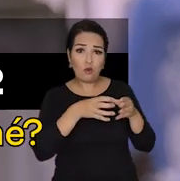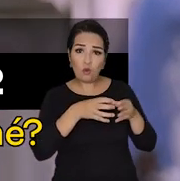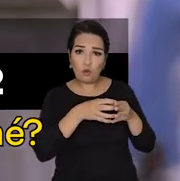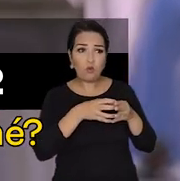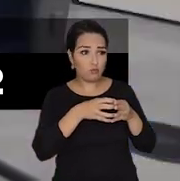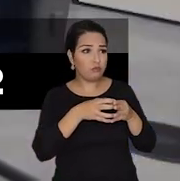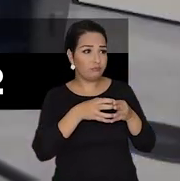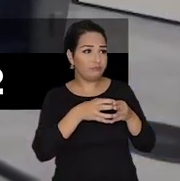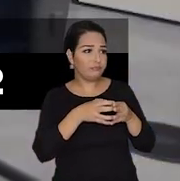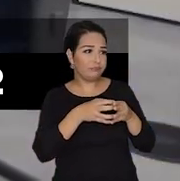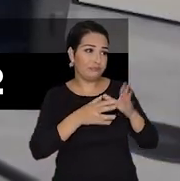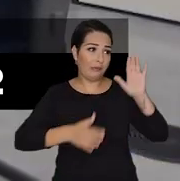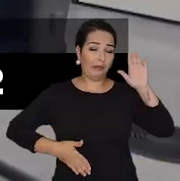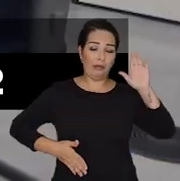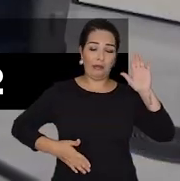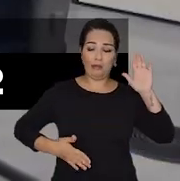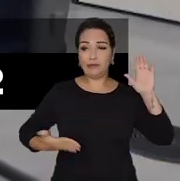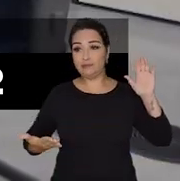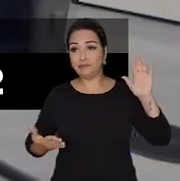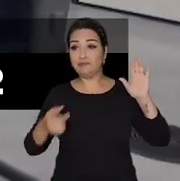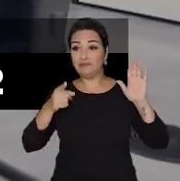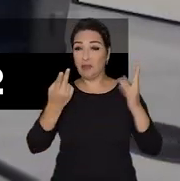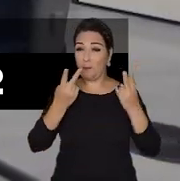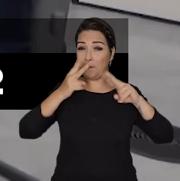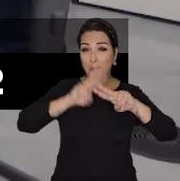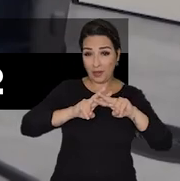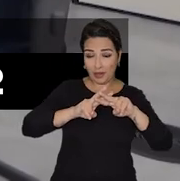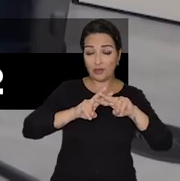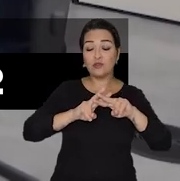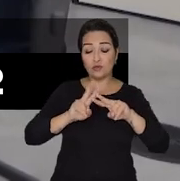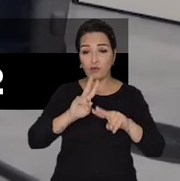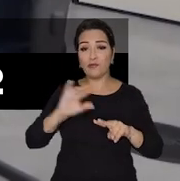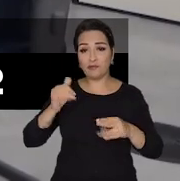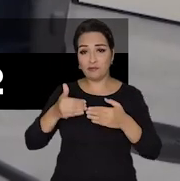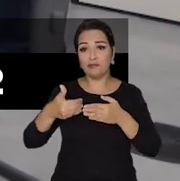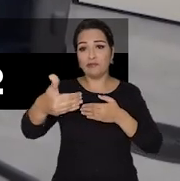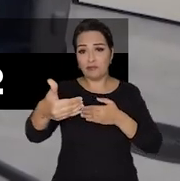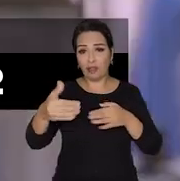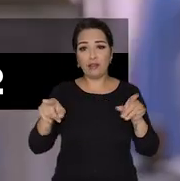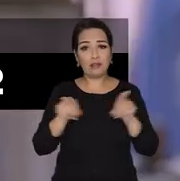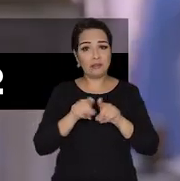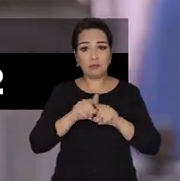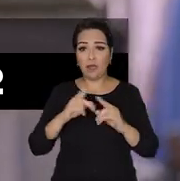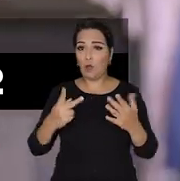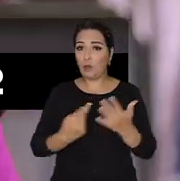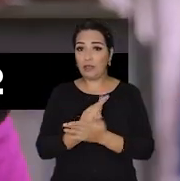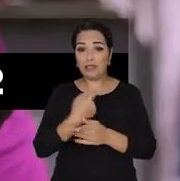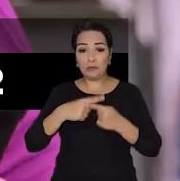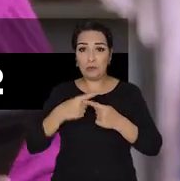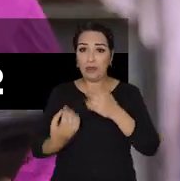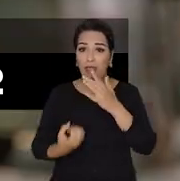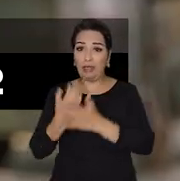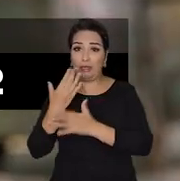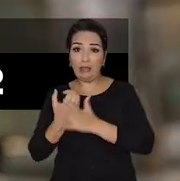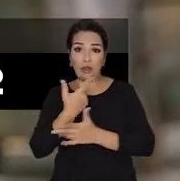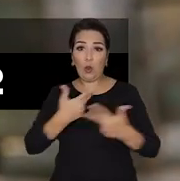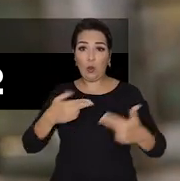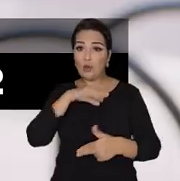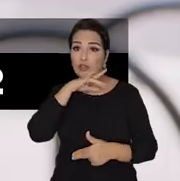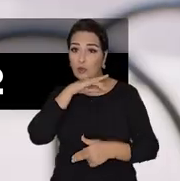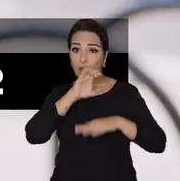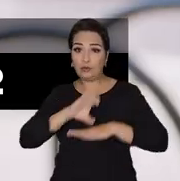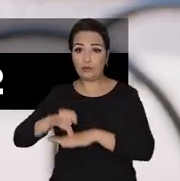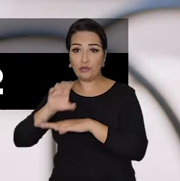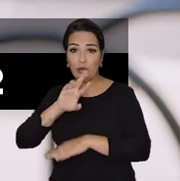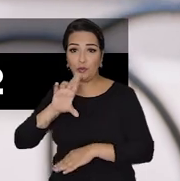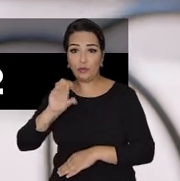no nosso escritório. Aquela imagem dele lá no escritório, então, foi ele receber. 120 mil reais. Caraca. Aí isso aqui é prova.